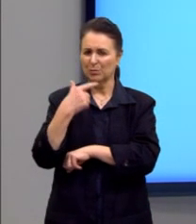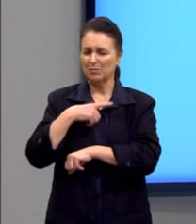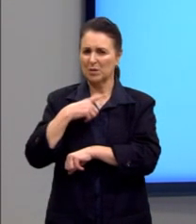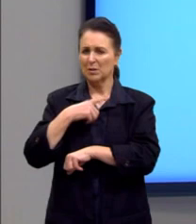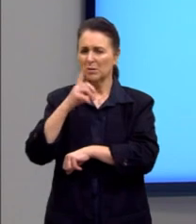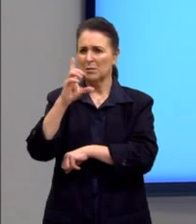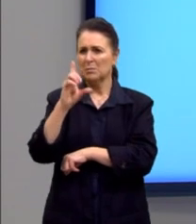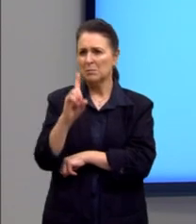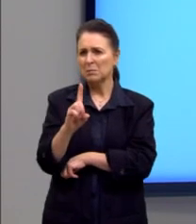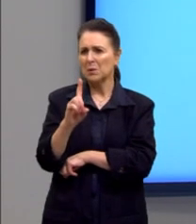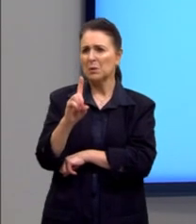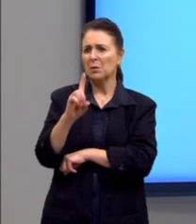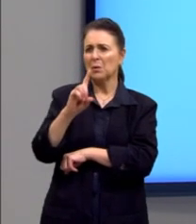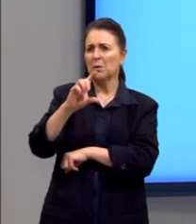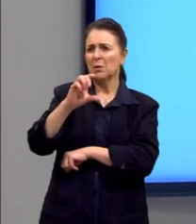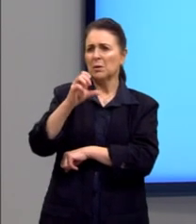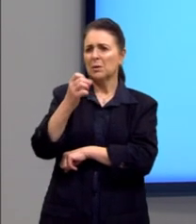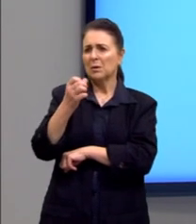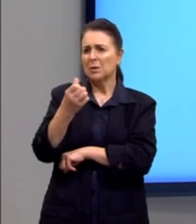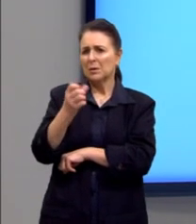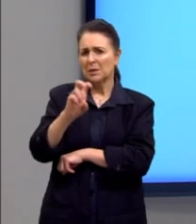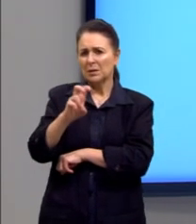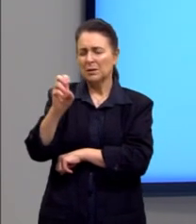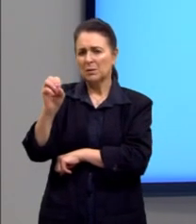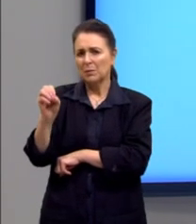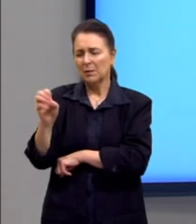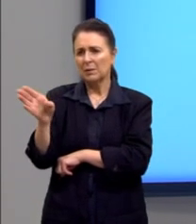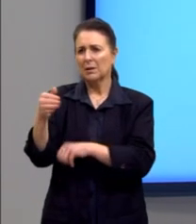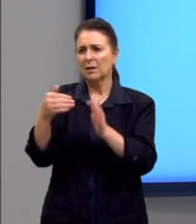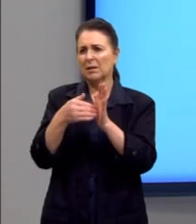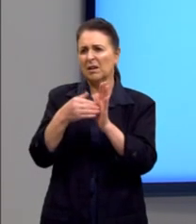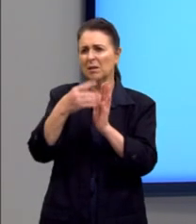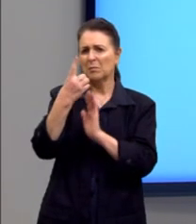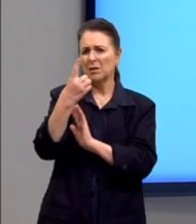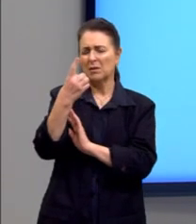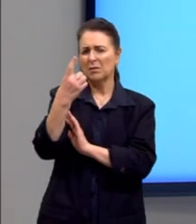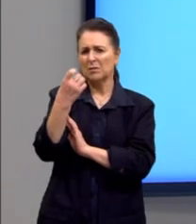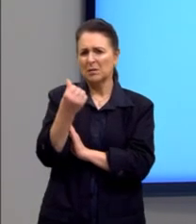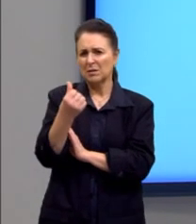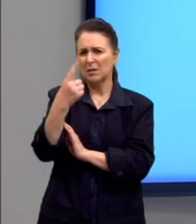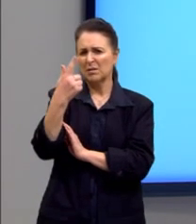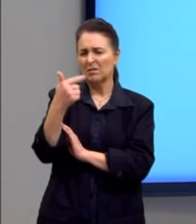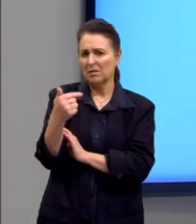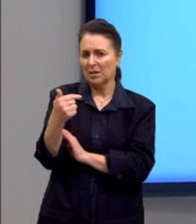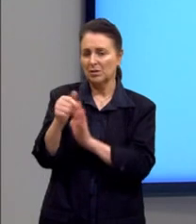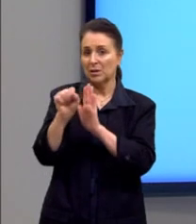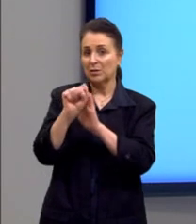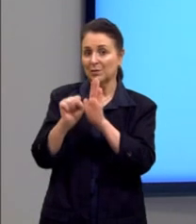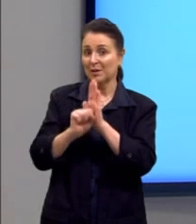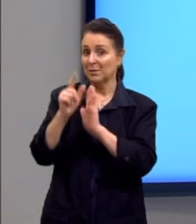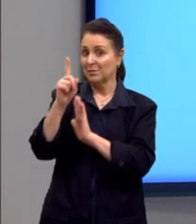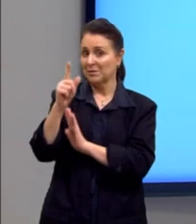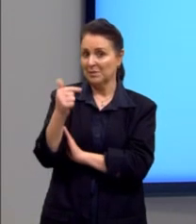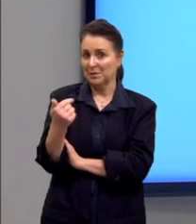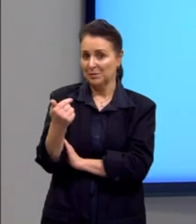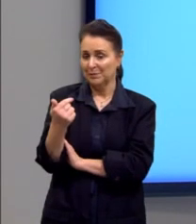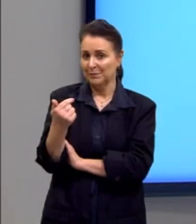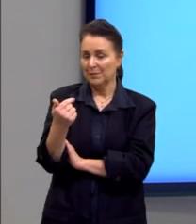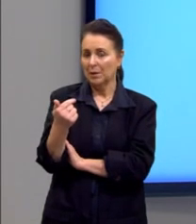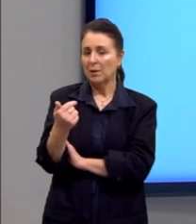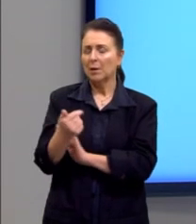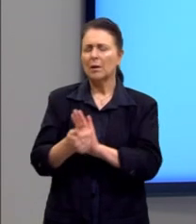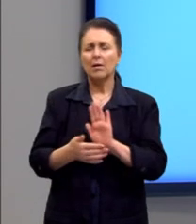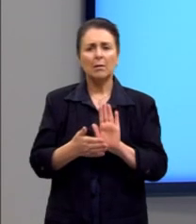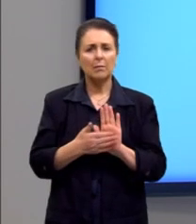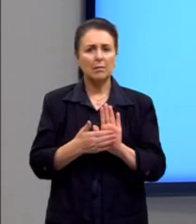1617 que foi ali onde ele viu o período em que Ele viveu então ainda né no século 17 como